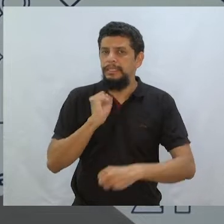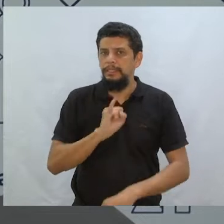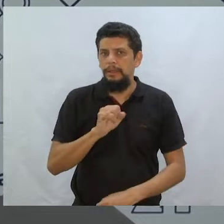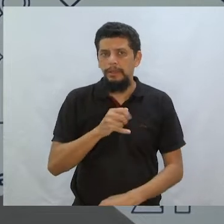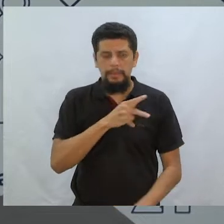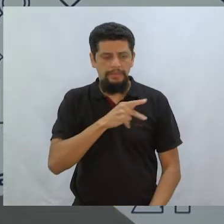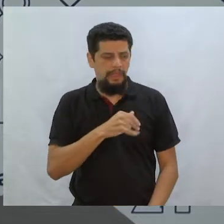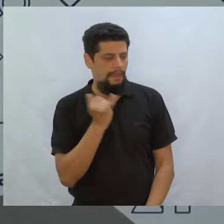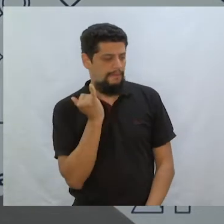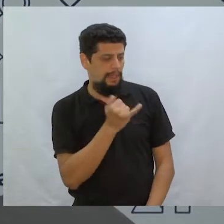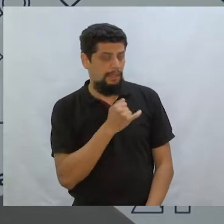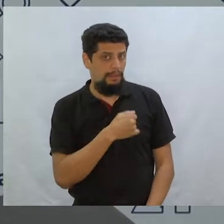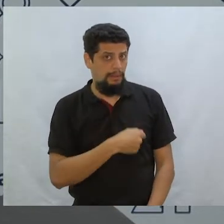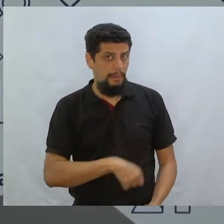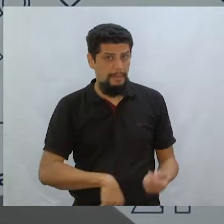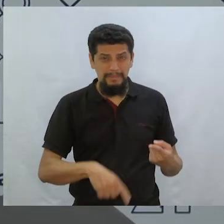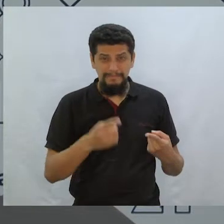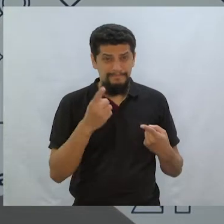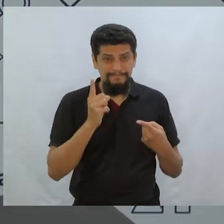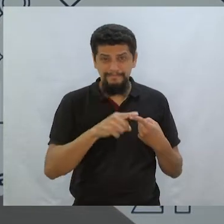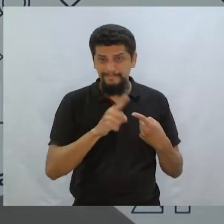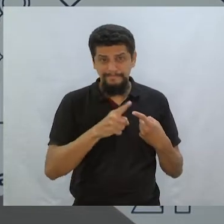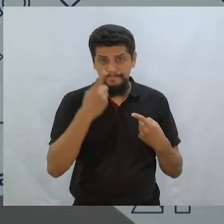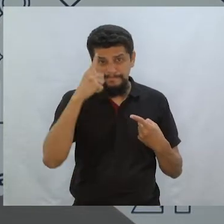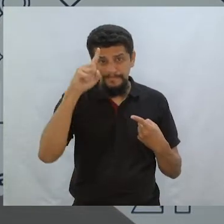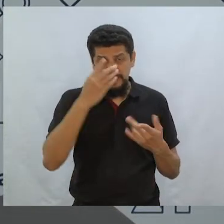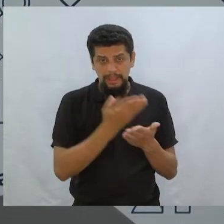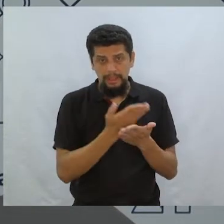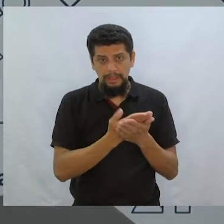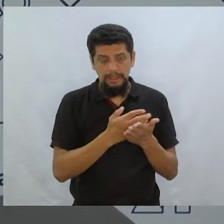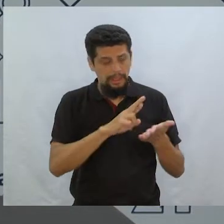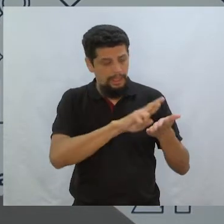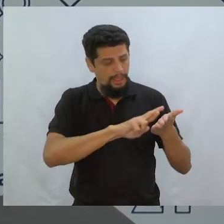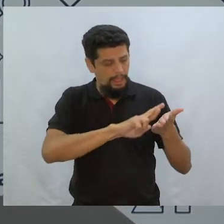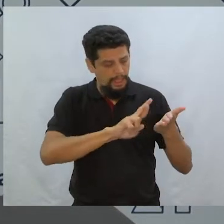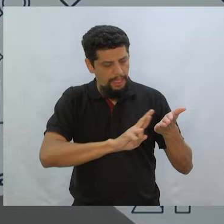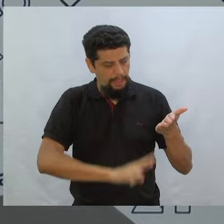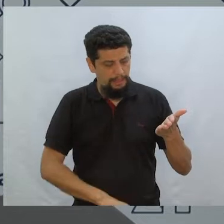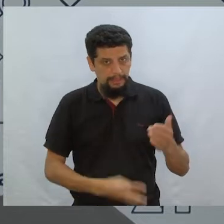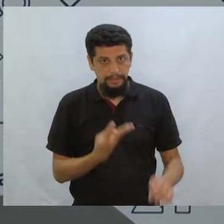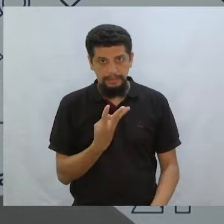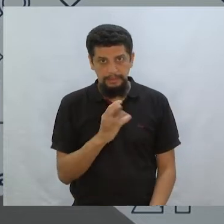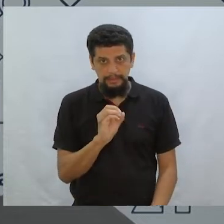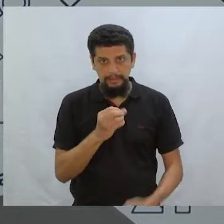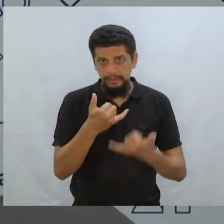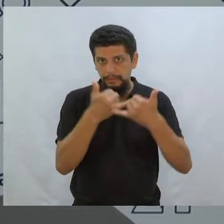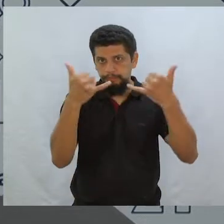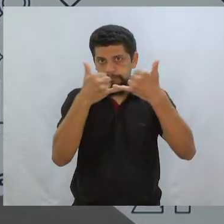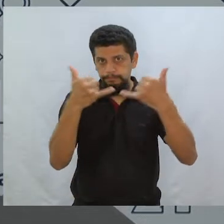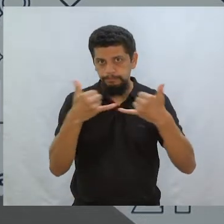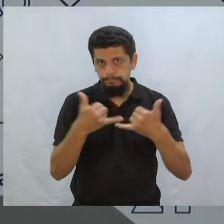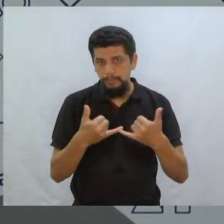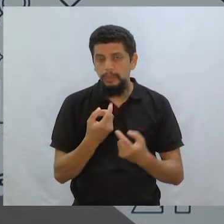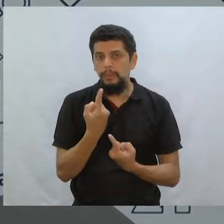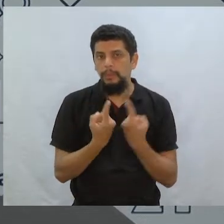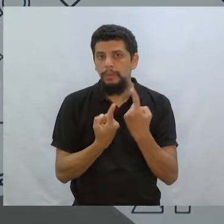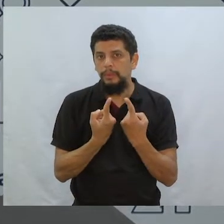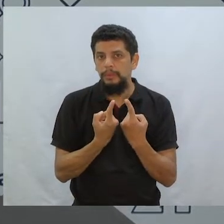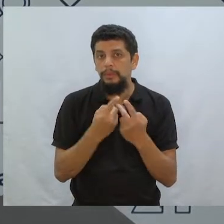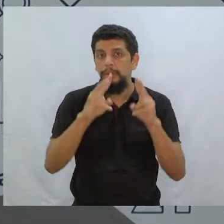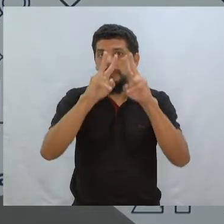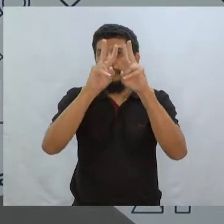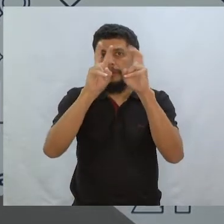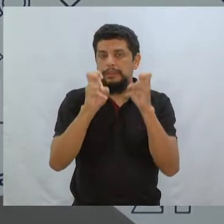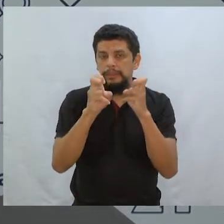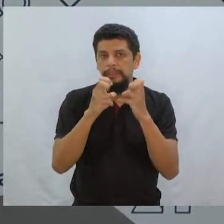assim para você no primeiro dia de aula redação 30 linhas qual seria a sua redação